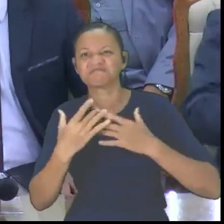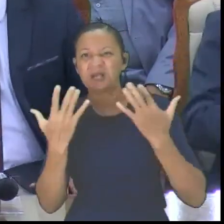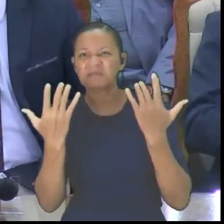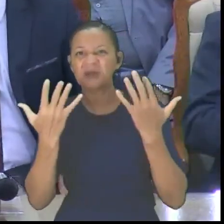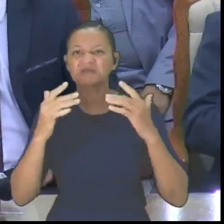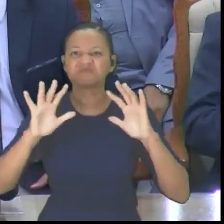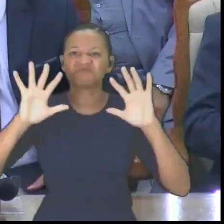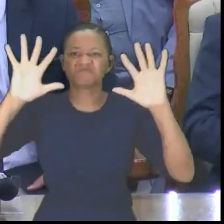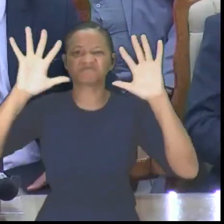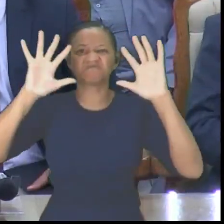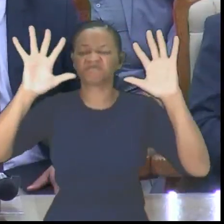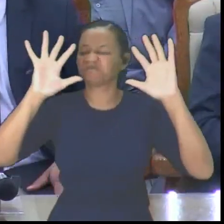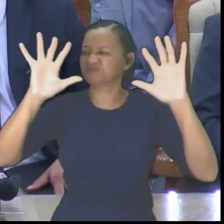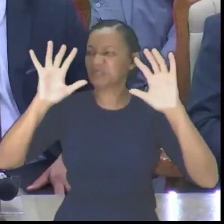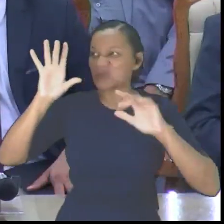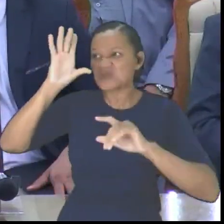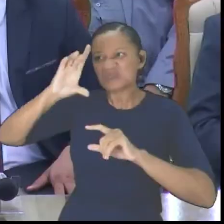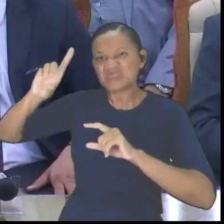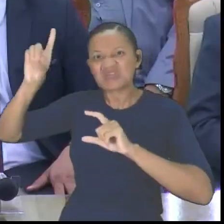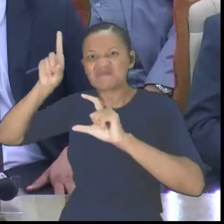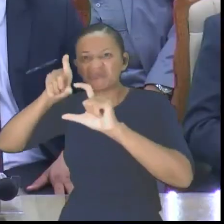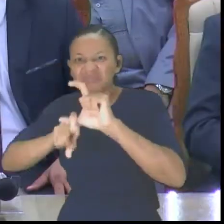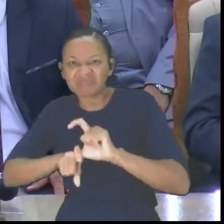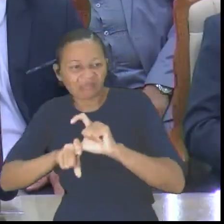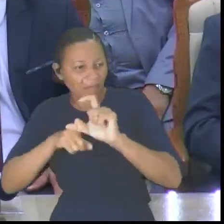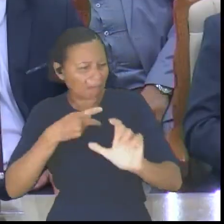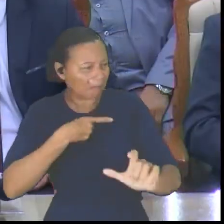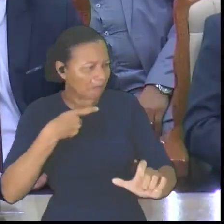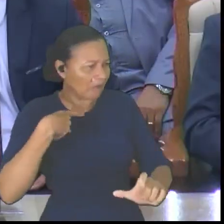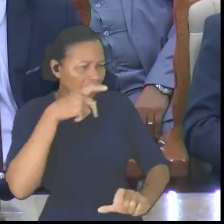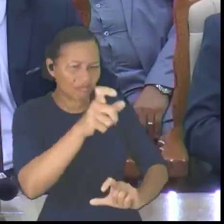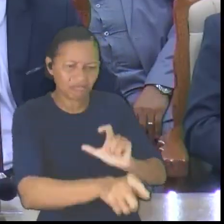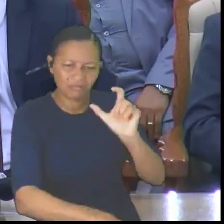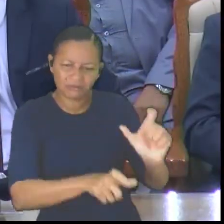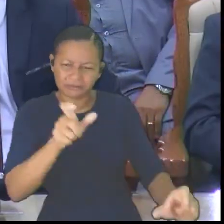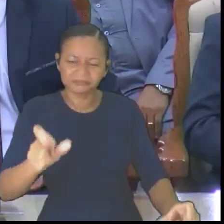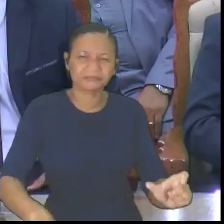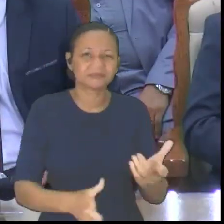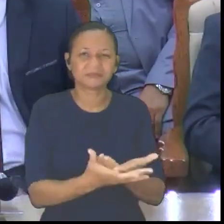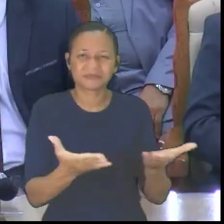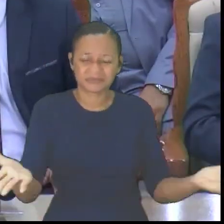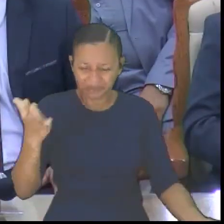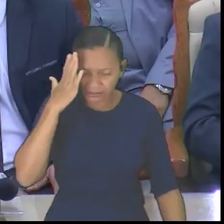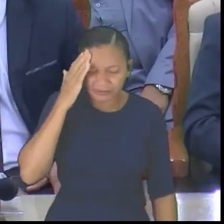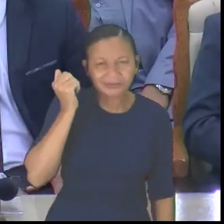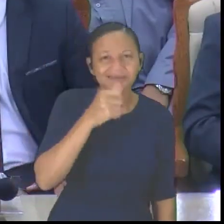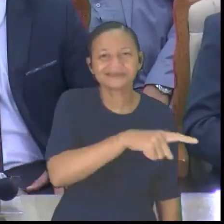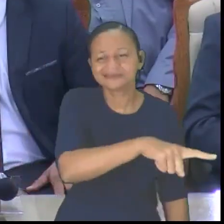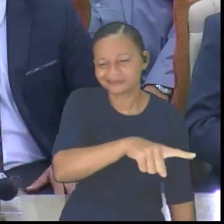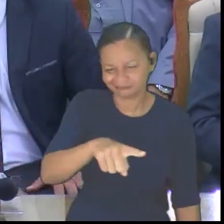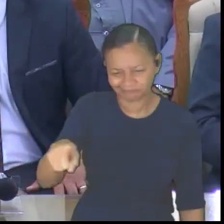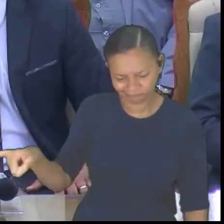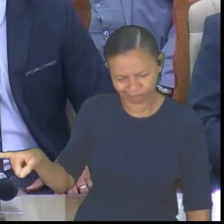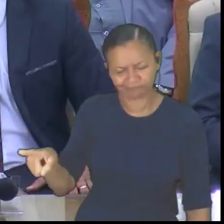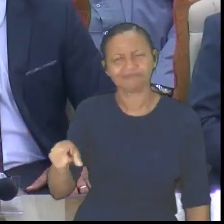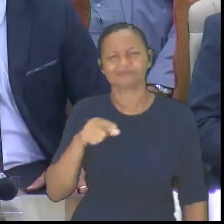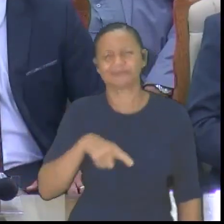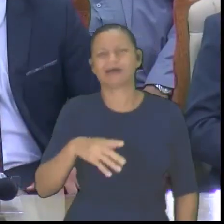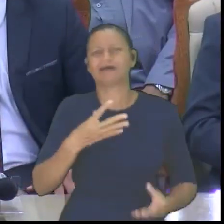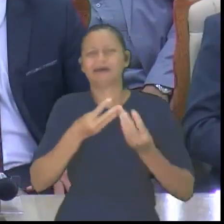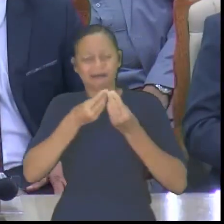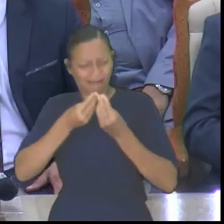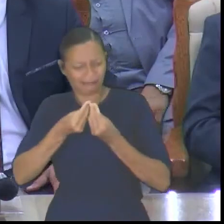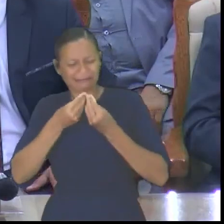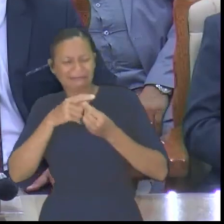Ele não fica devendo nada para ninguém, pastores. Quem sabe você está destruído. Eu falo assim com